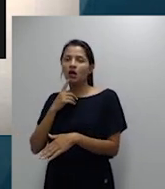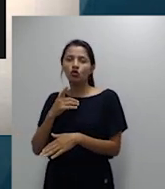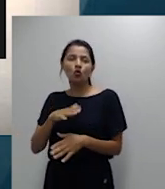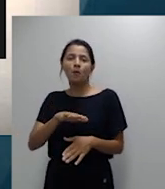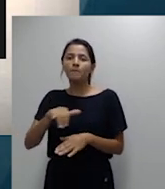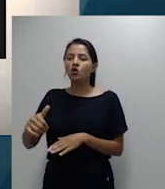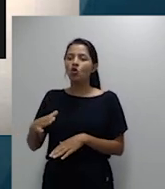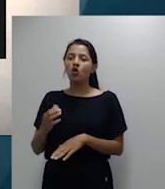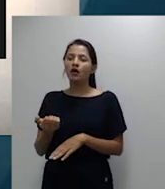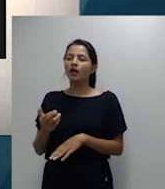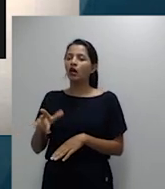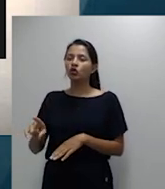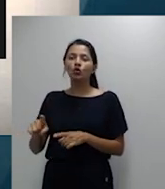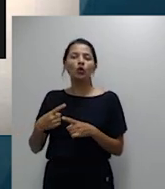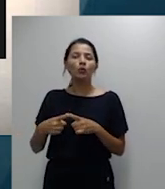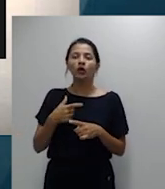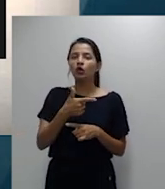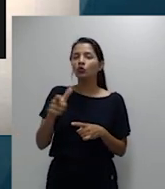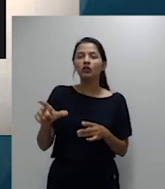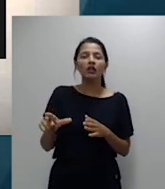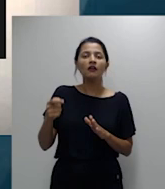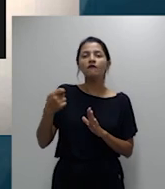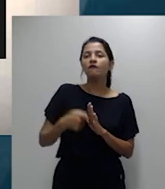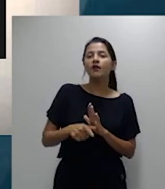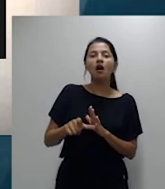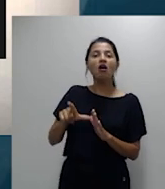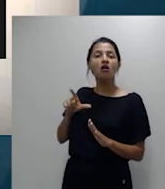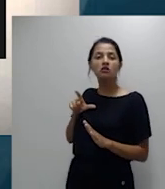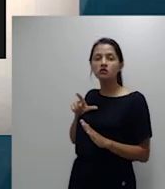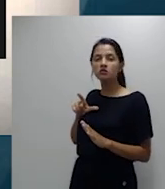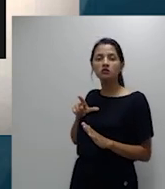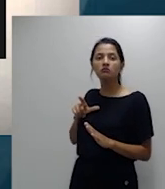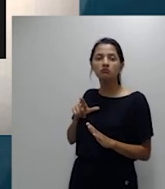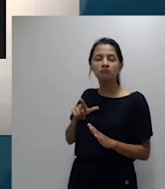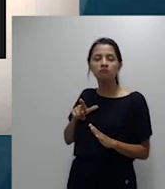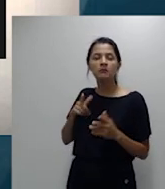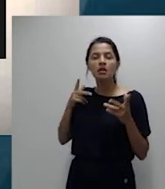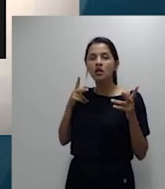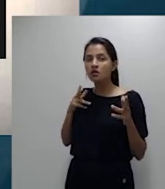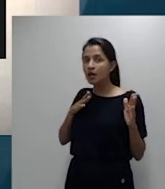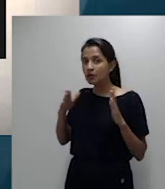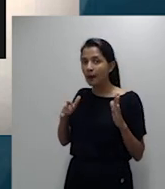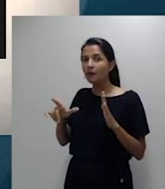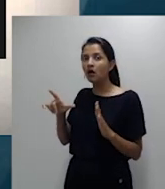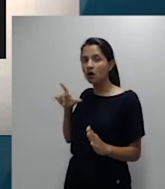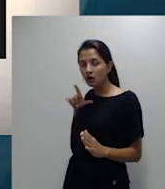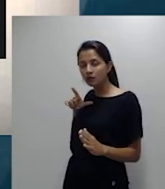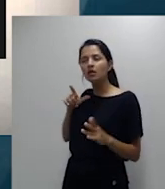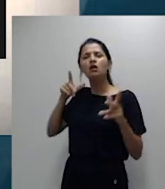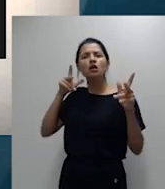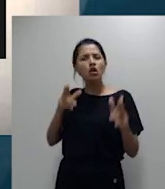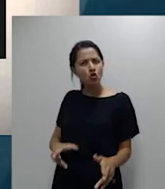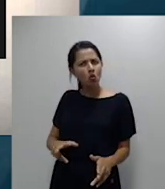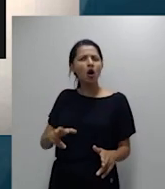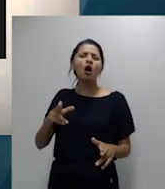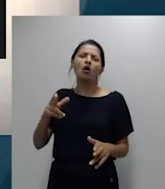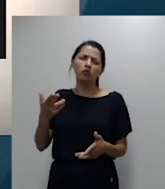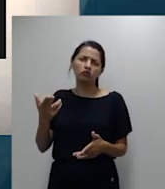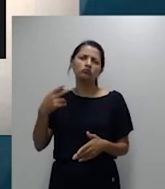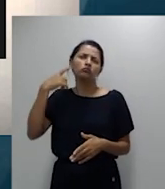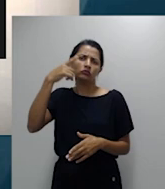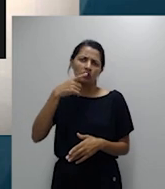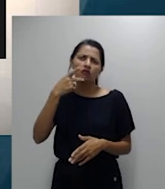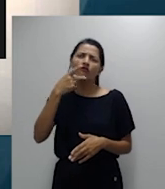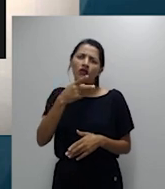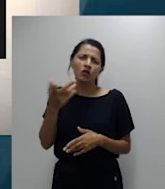porque não houve tributação na etapa anterior os mesmos do mesmo modo como quem como o Doutor Eduardo me atendeu nenhuma